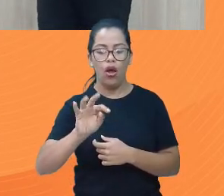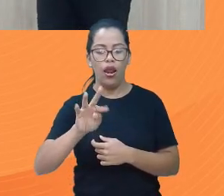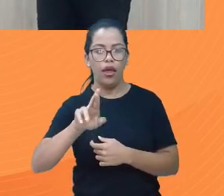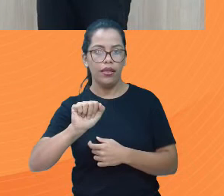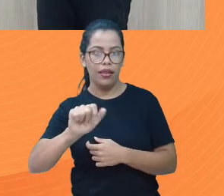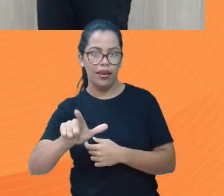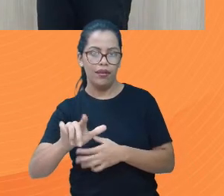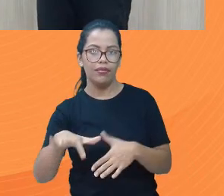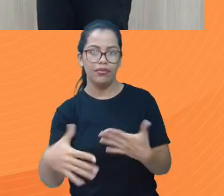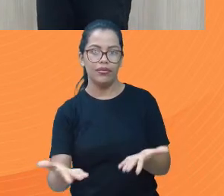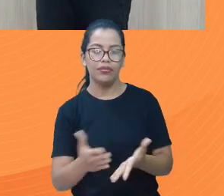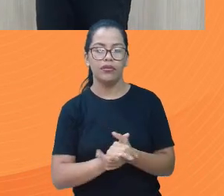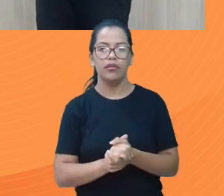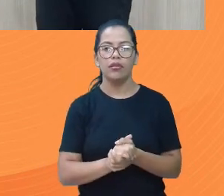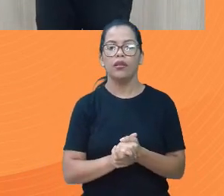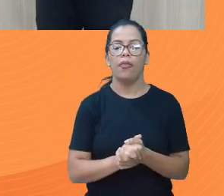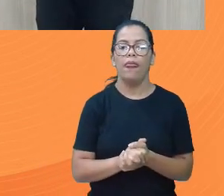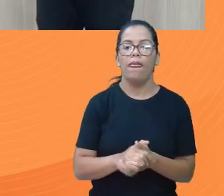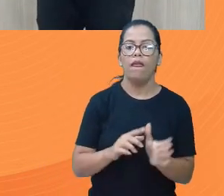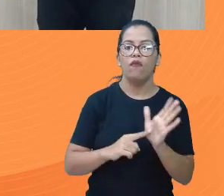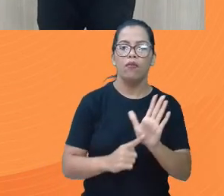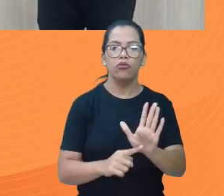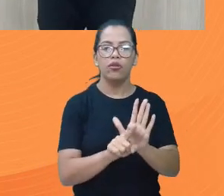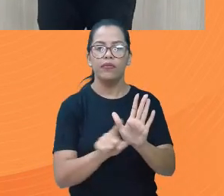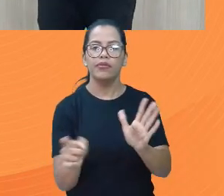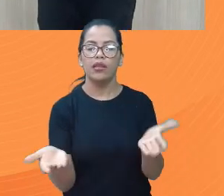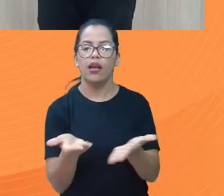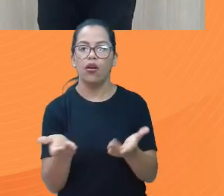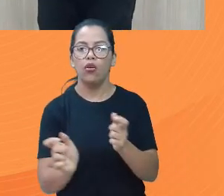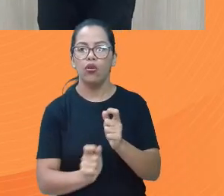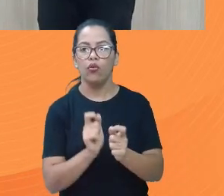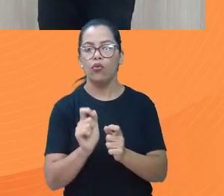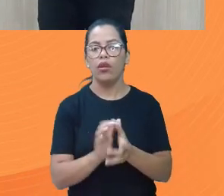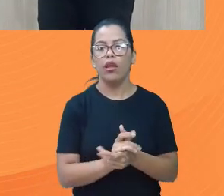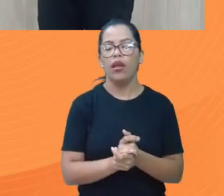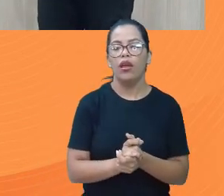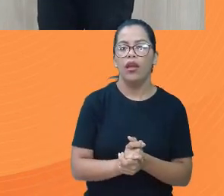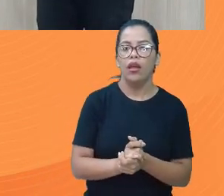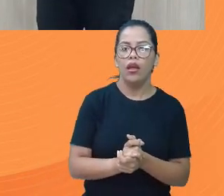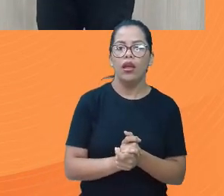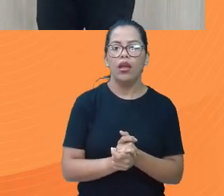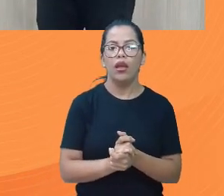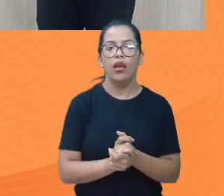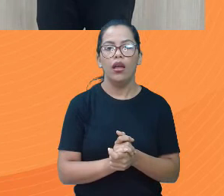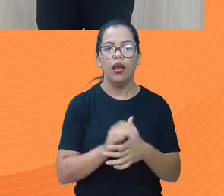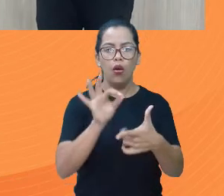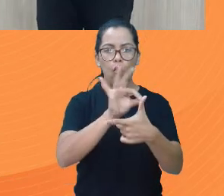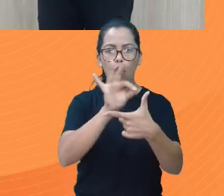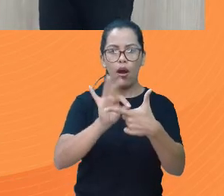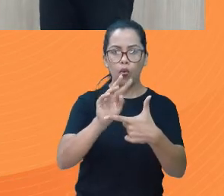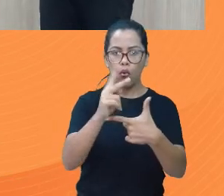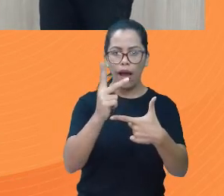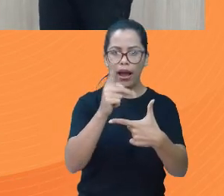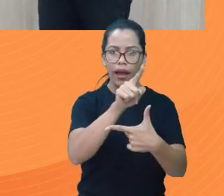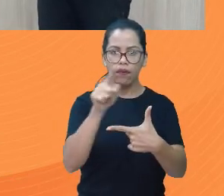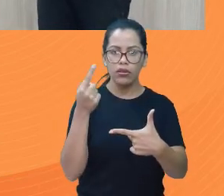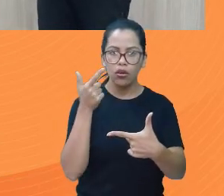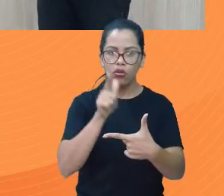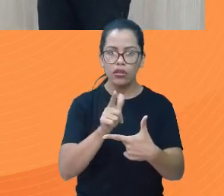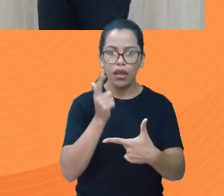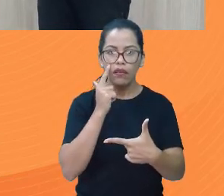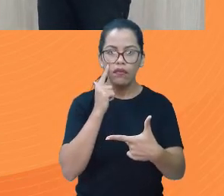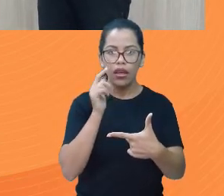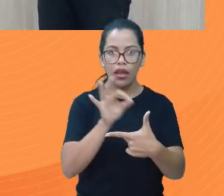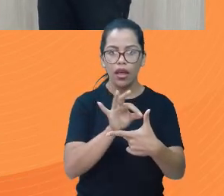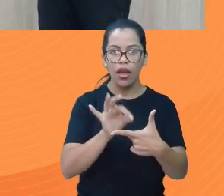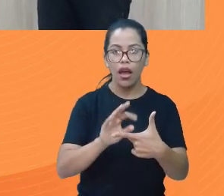aqui agora. Eu vou mostrar para vocês o ângulo H. Você consegue ver o ângulo H aí, né? Tá joia? Agora, observa o